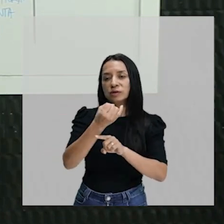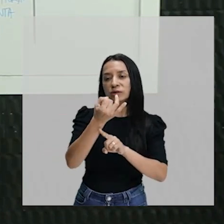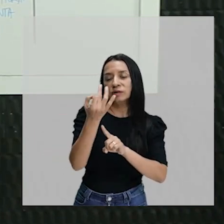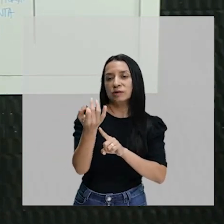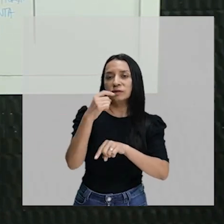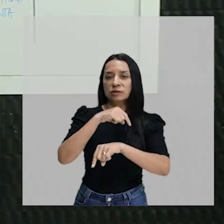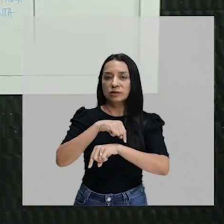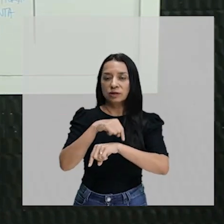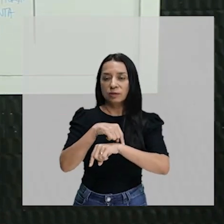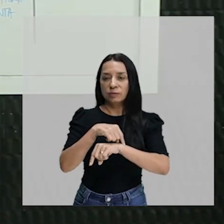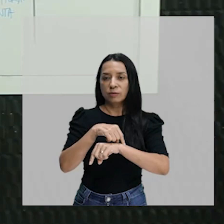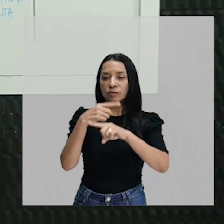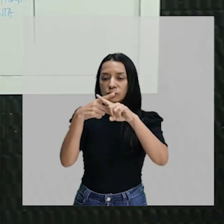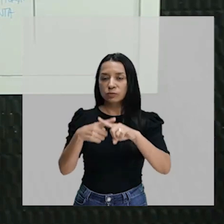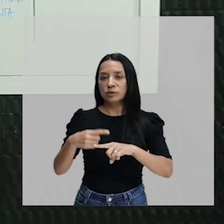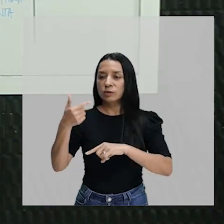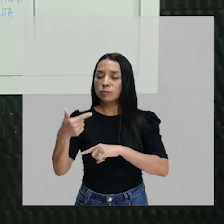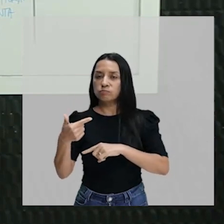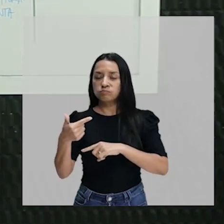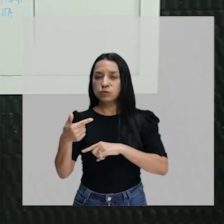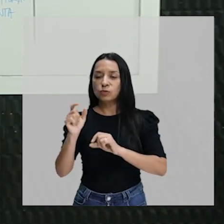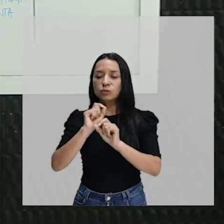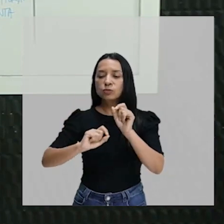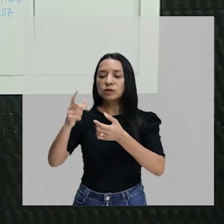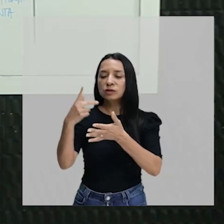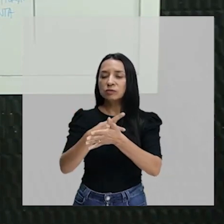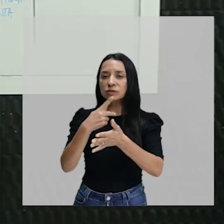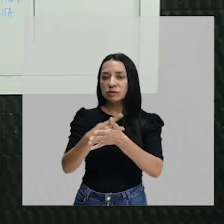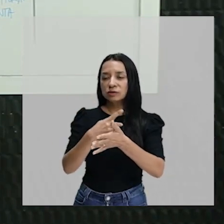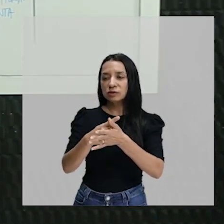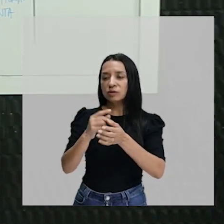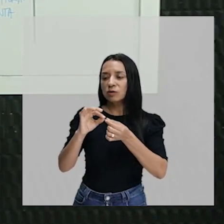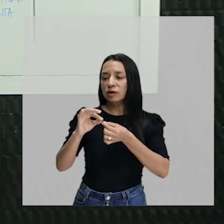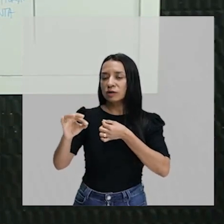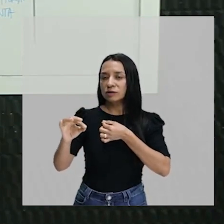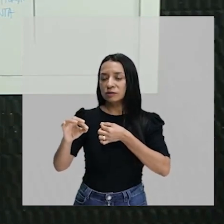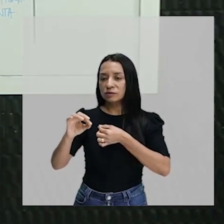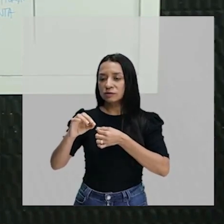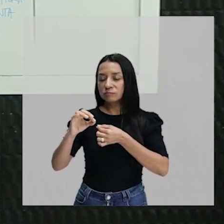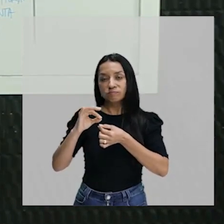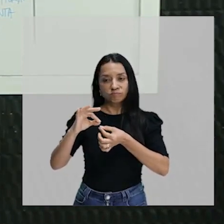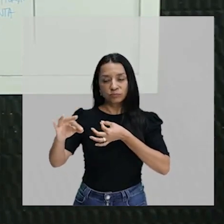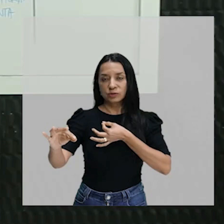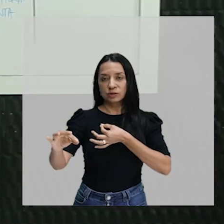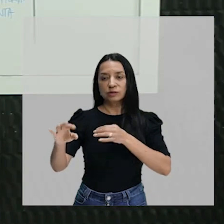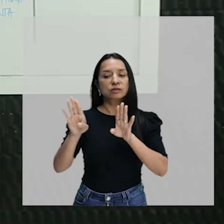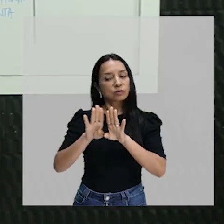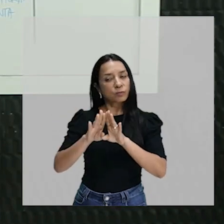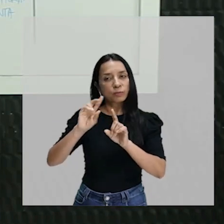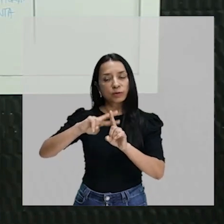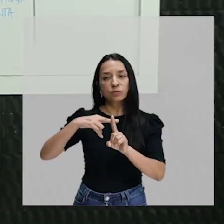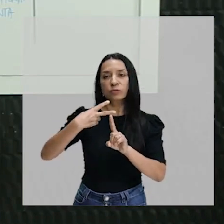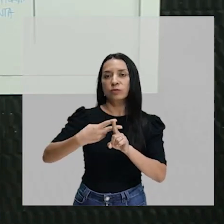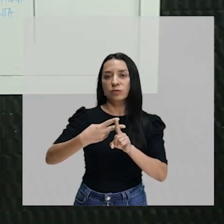multipliquei ele por dois que que aconteceu com a grandeza distância também duplicou certo